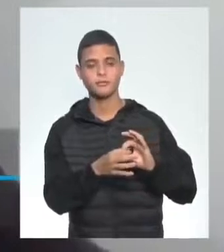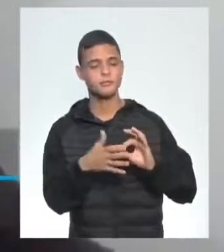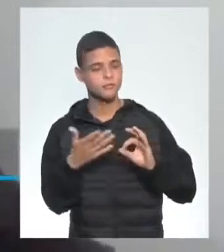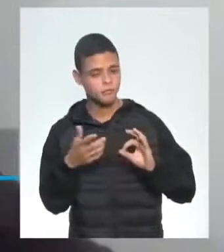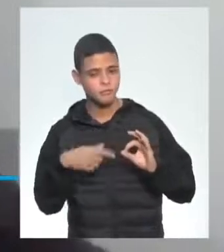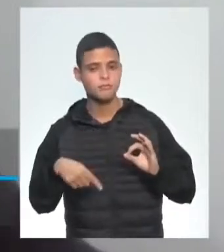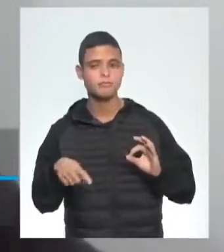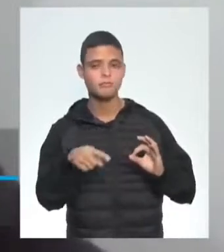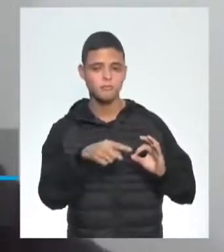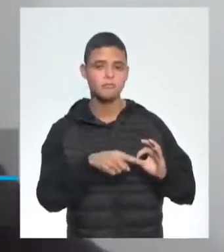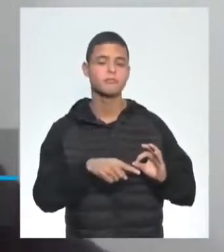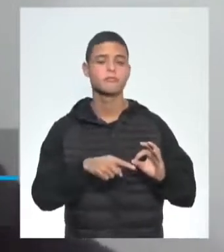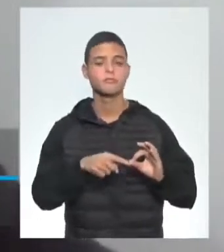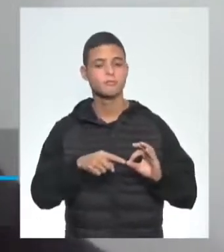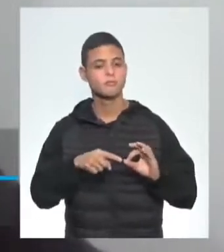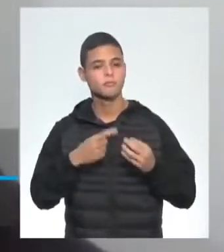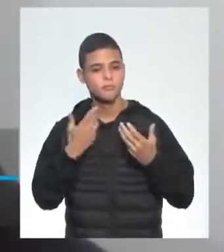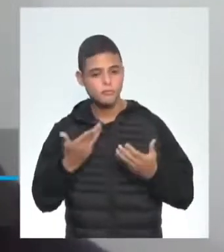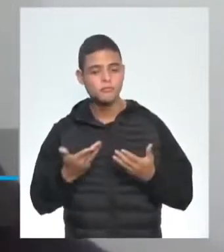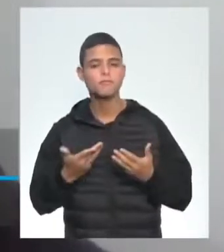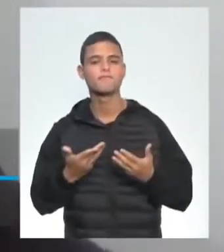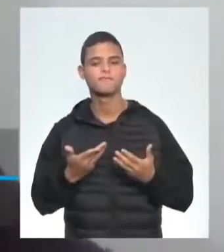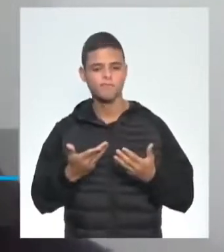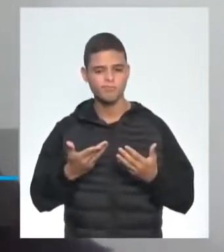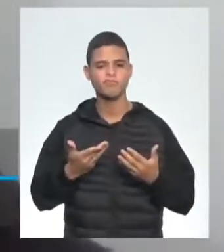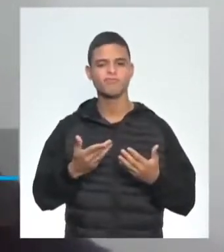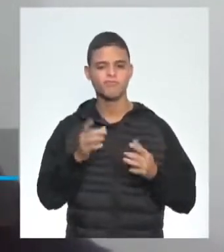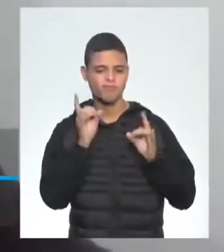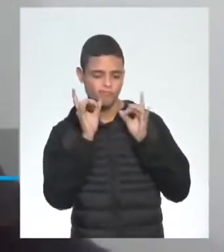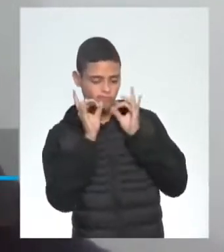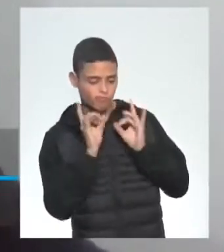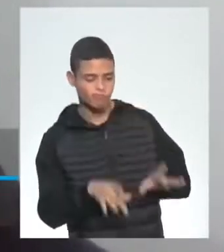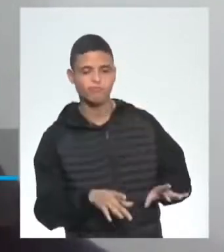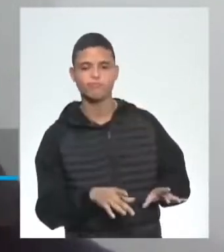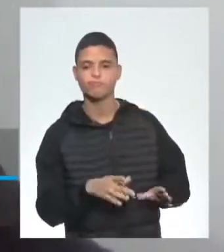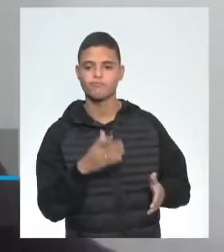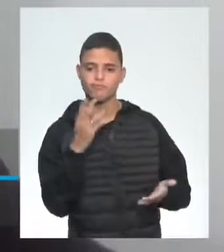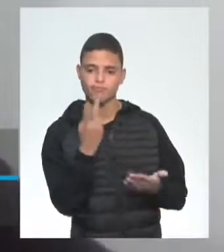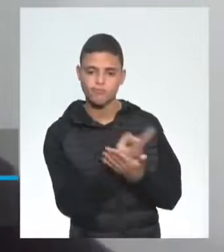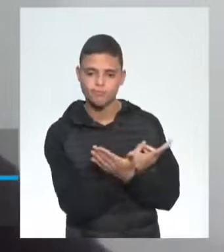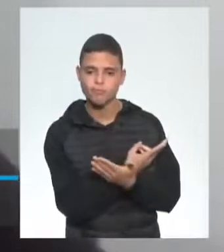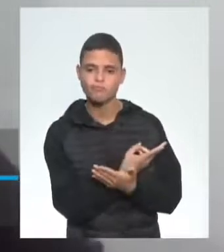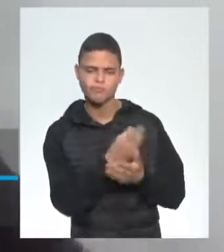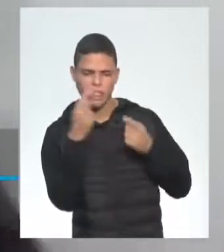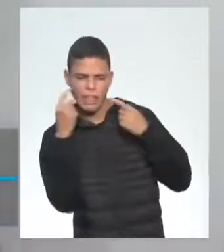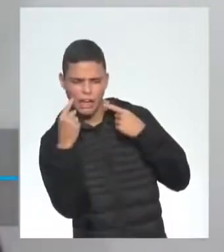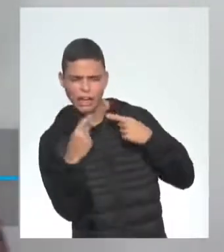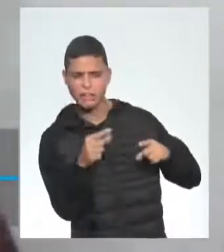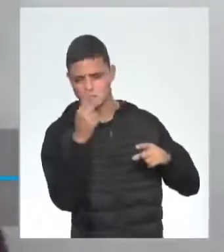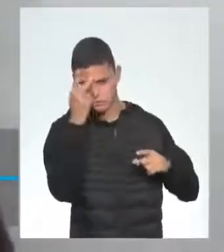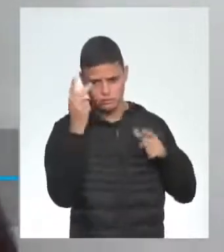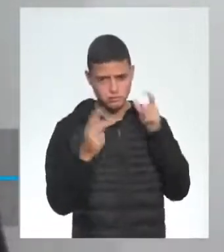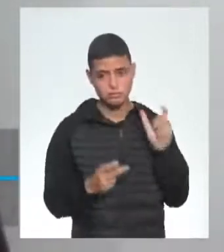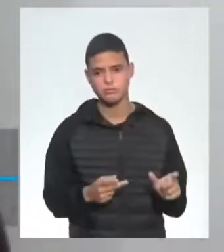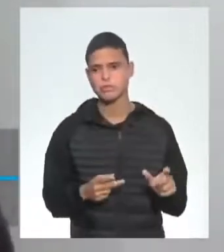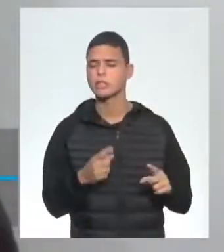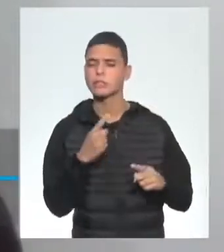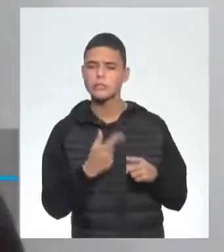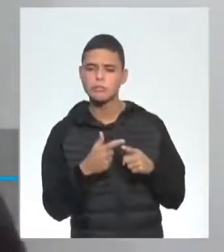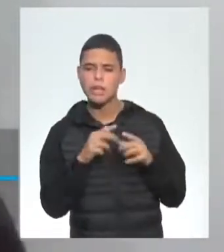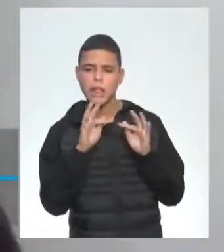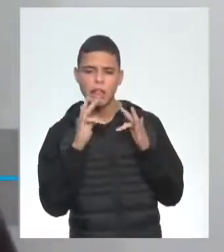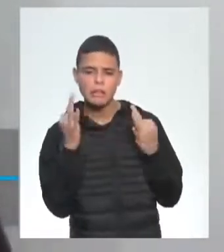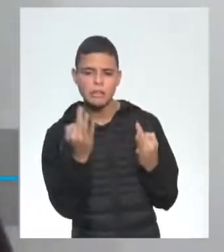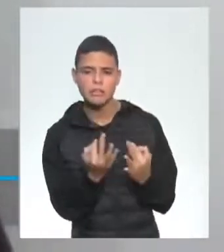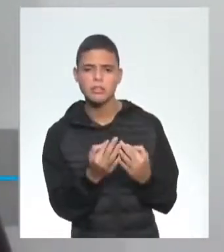joga lixo no chão, a gente polui, a gente descarta, a gente trata mal as pessoas. Mas por que a pessoa fala da família? Porque